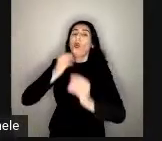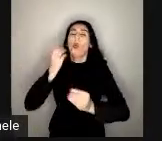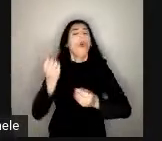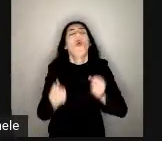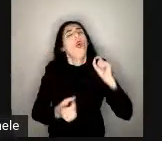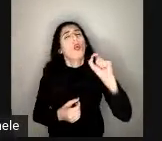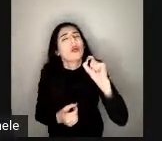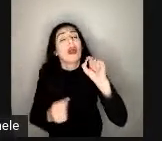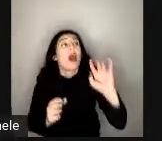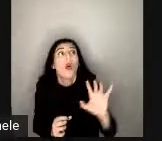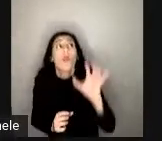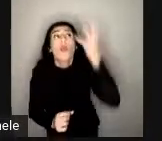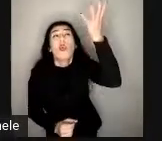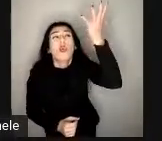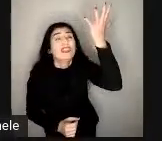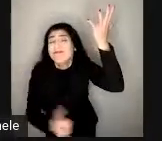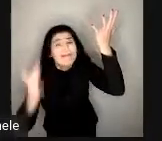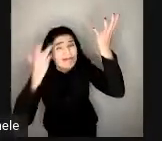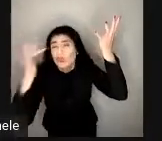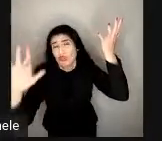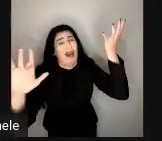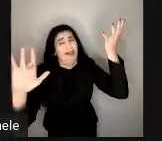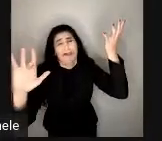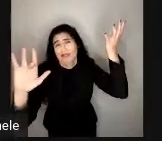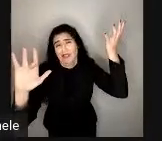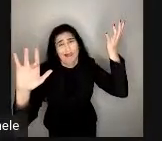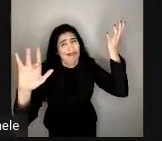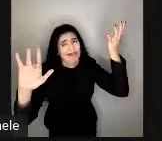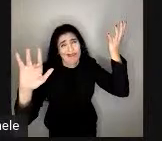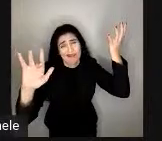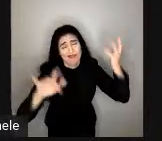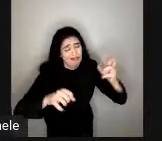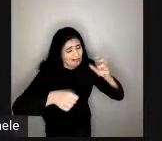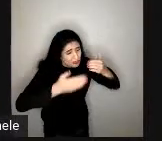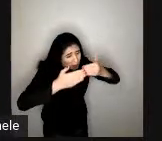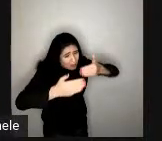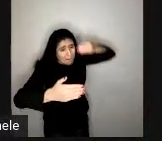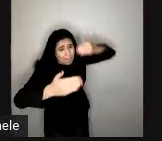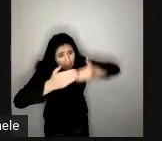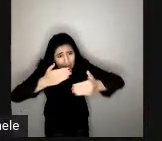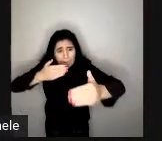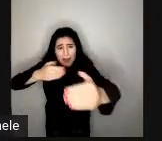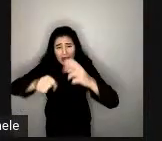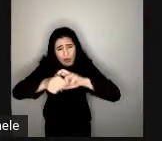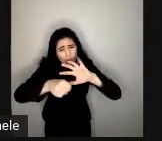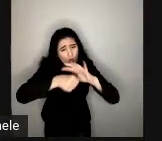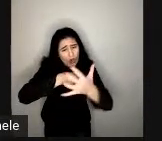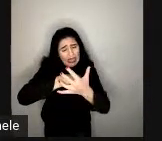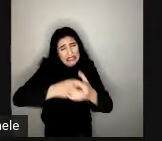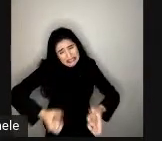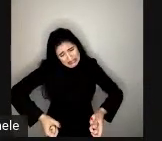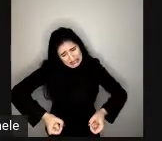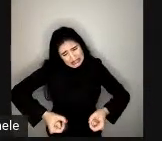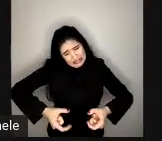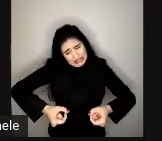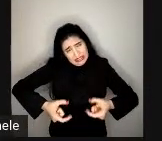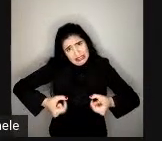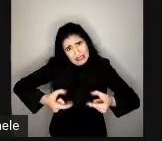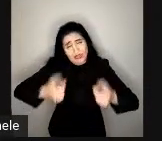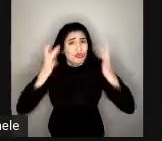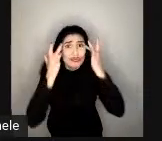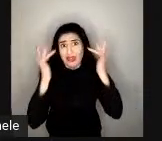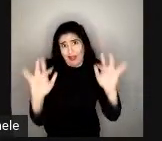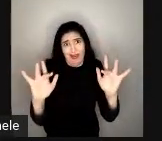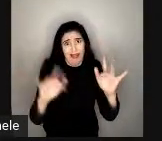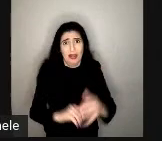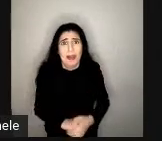consequências da pandemia em relação aos casos de câncer que a gente vai ter na hora que realmente as pessoas começarem a voltar